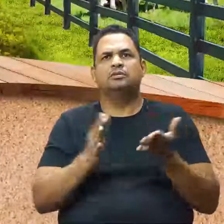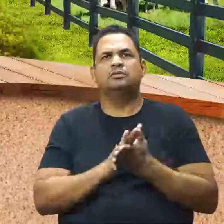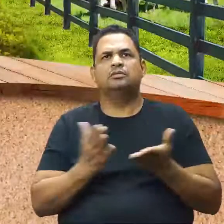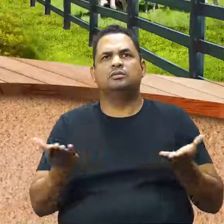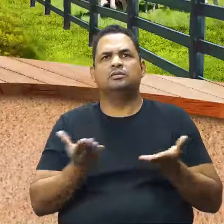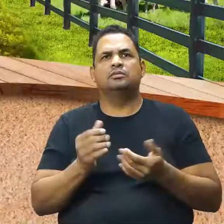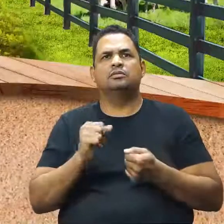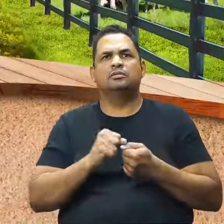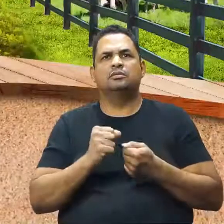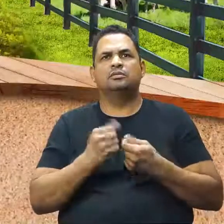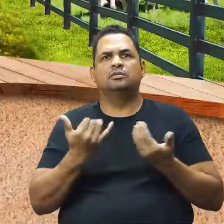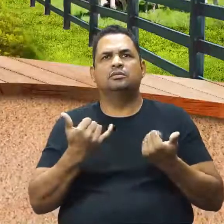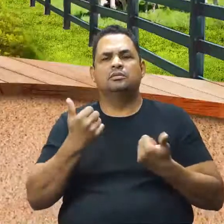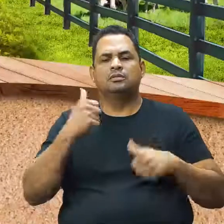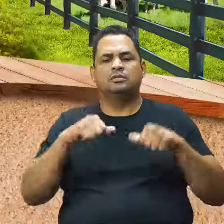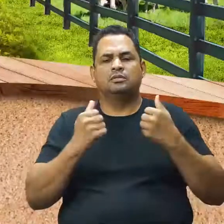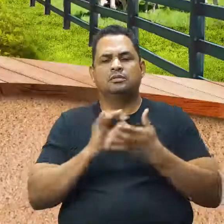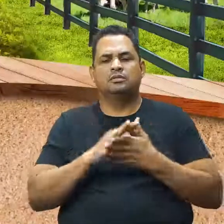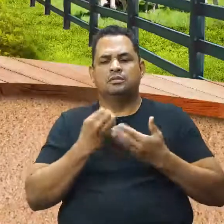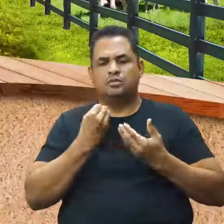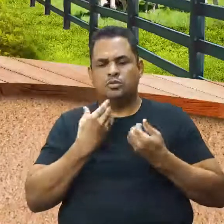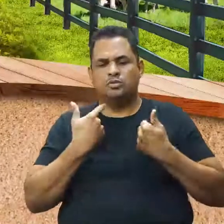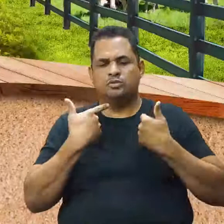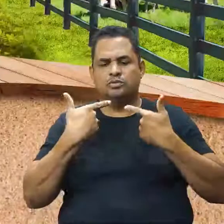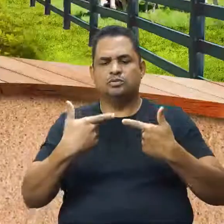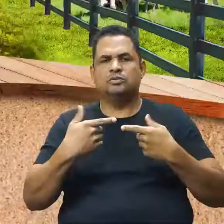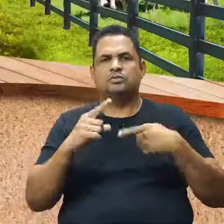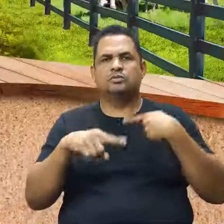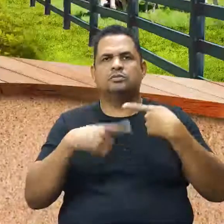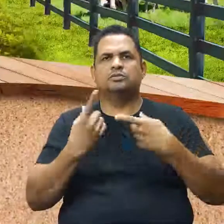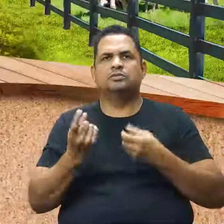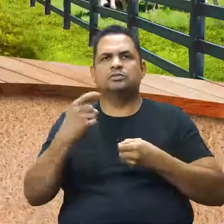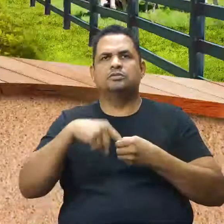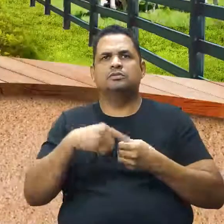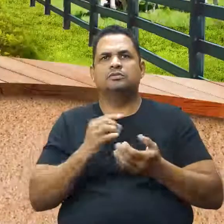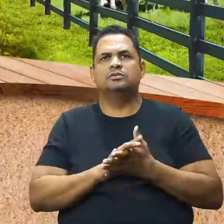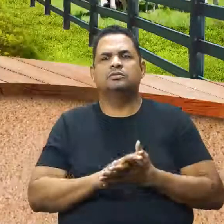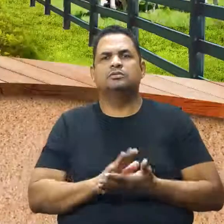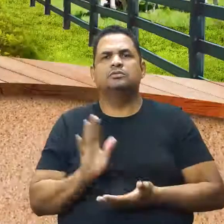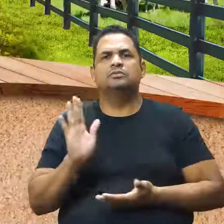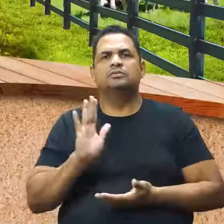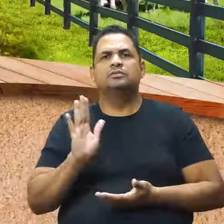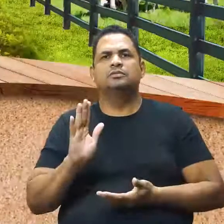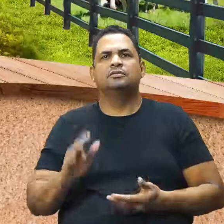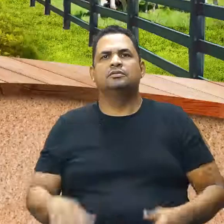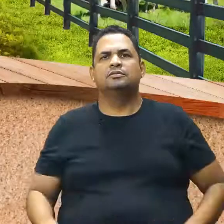hora de vocês fazerem a avaliação. Boa sorte e depois eu volto com outro assunto para vocês. Tchau!